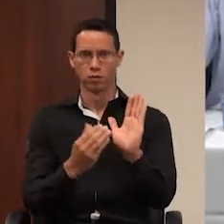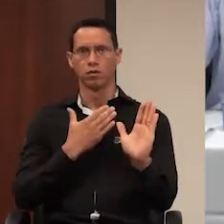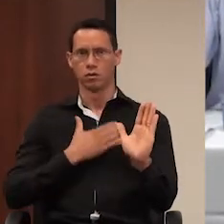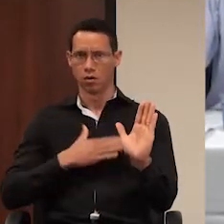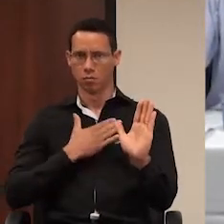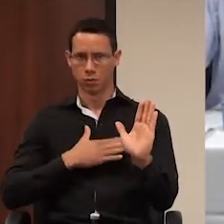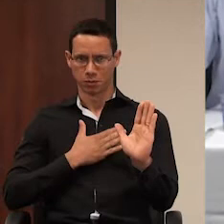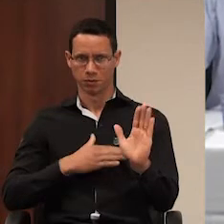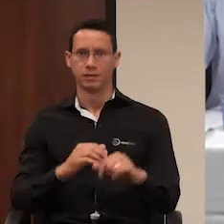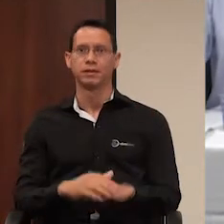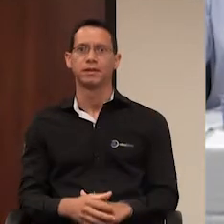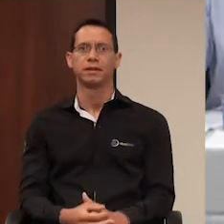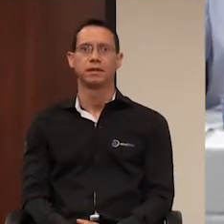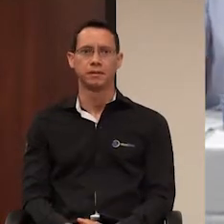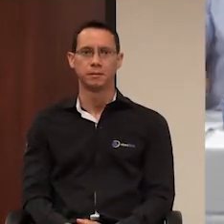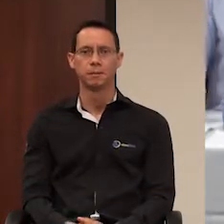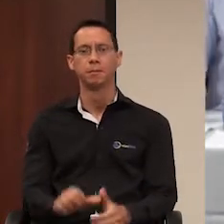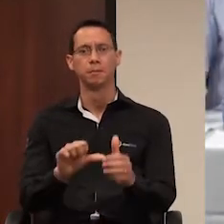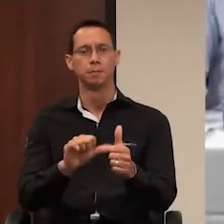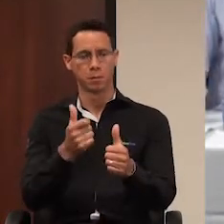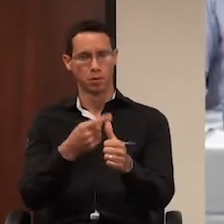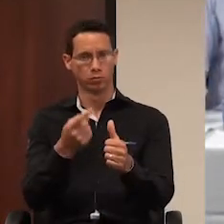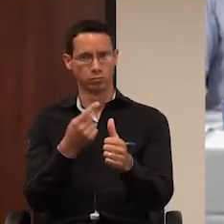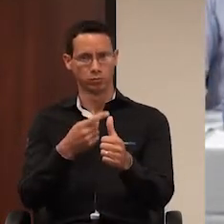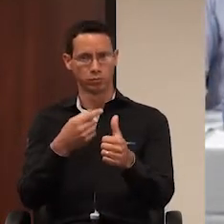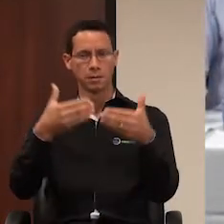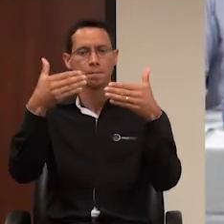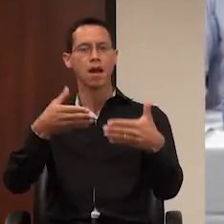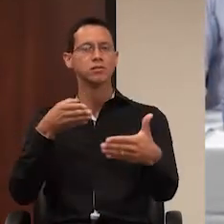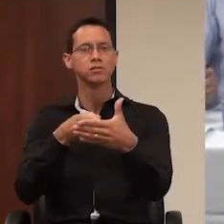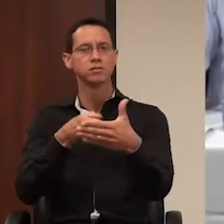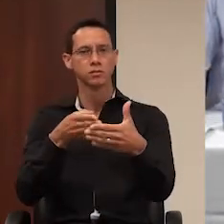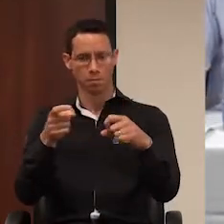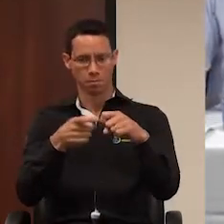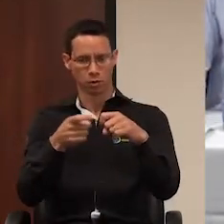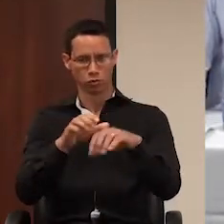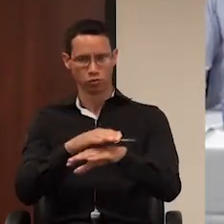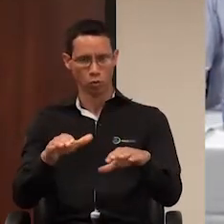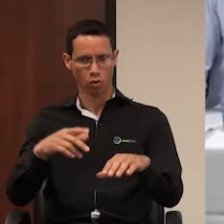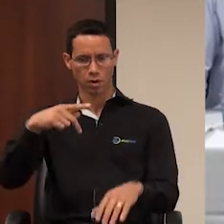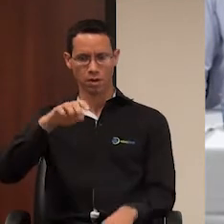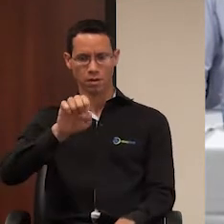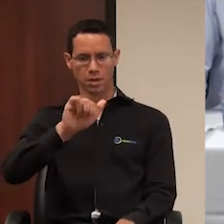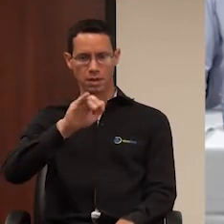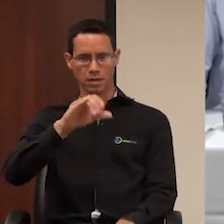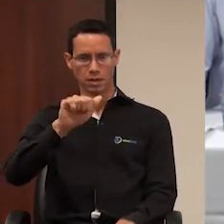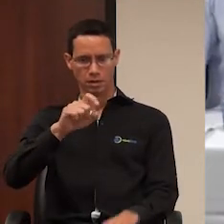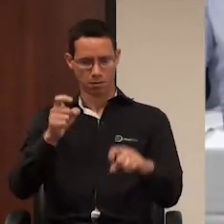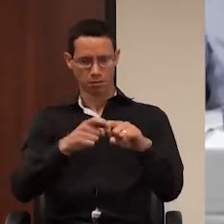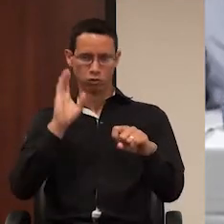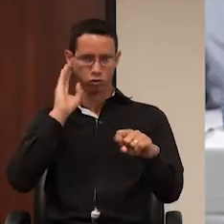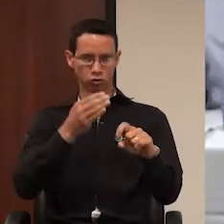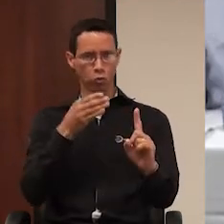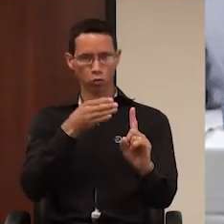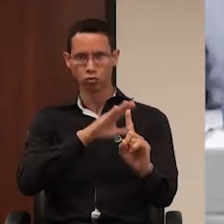de barro. Primeiro, as barreiras não são médicas. Então a perícia não pode ser só médica.